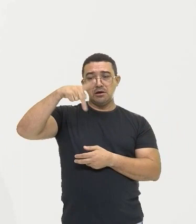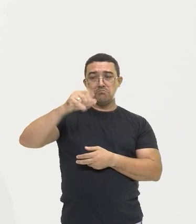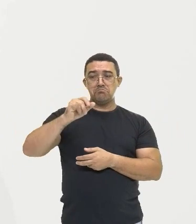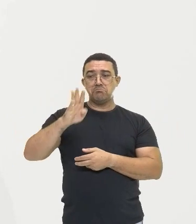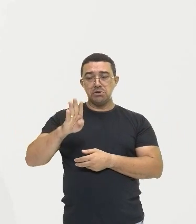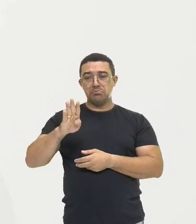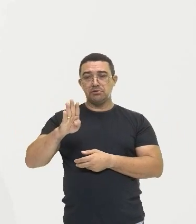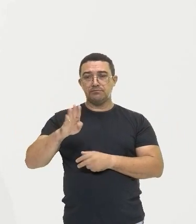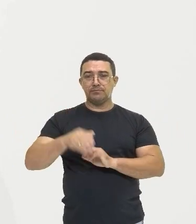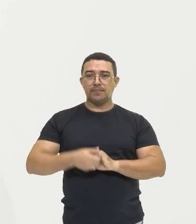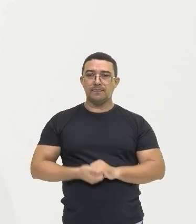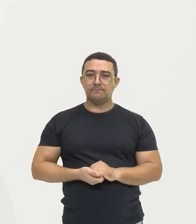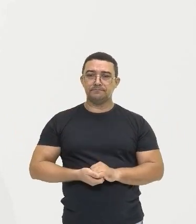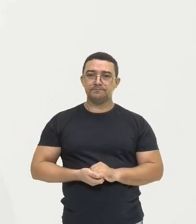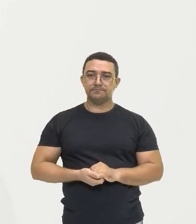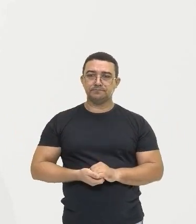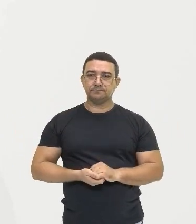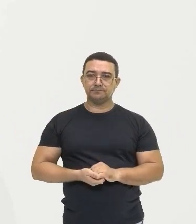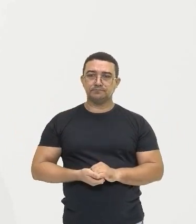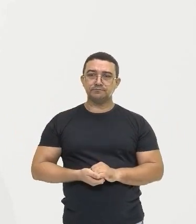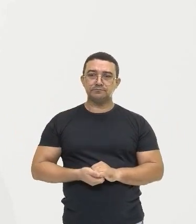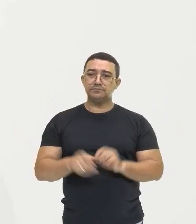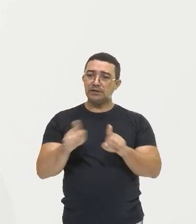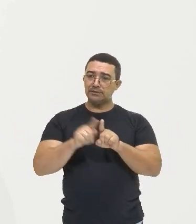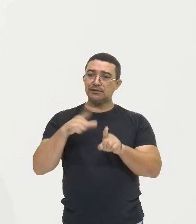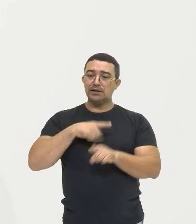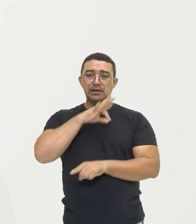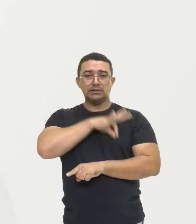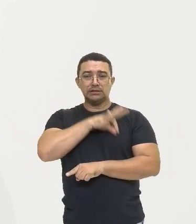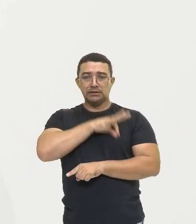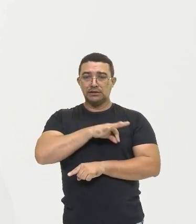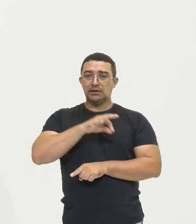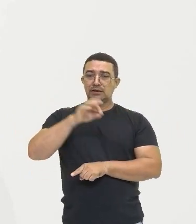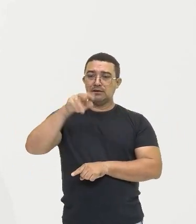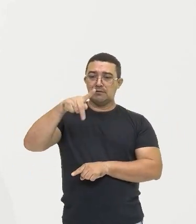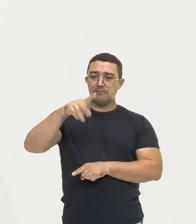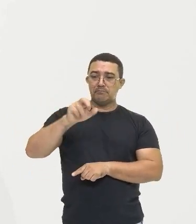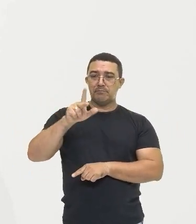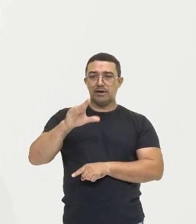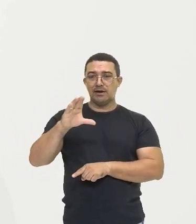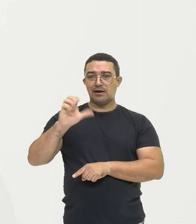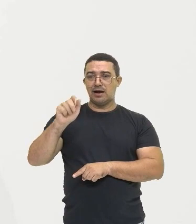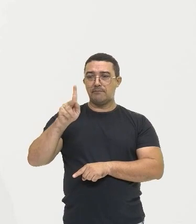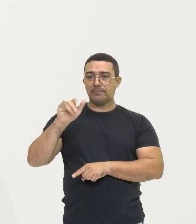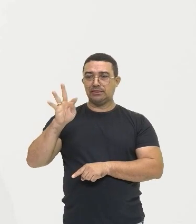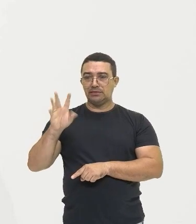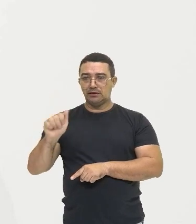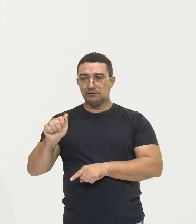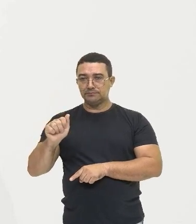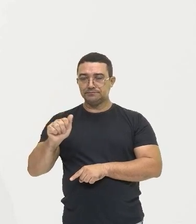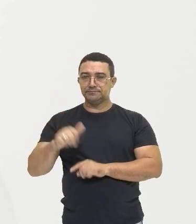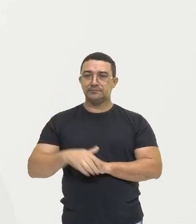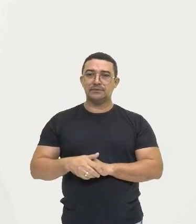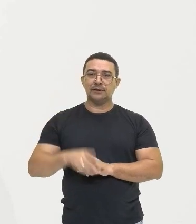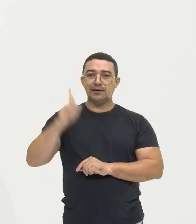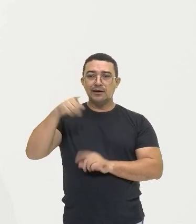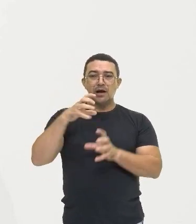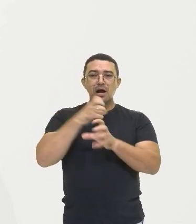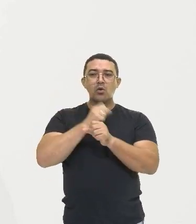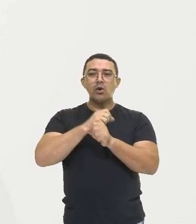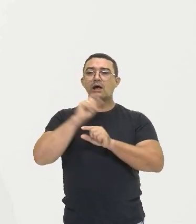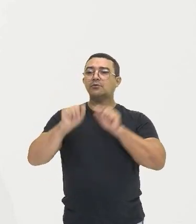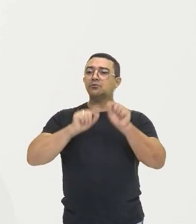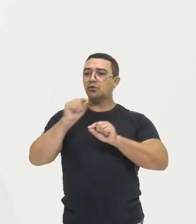indicador socioeconômico. Temos a renda per capita, tá certo? E a renda per capita, ela é calculada da